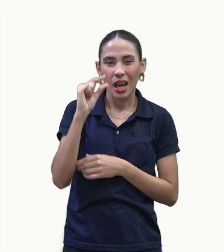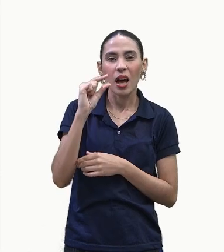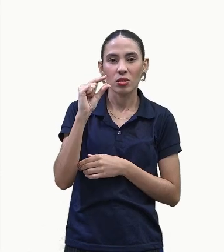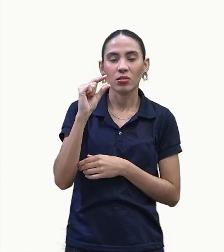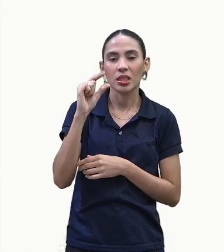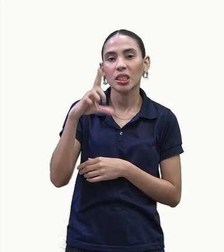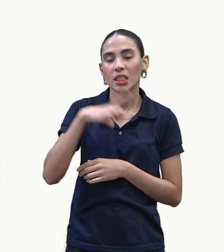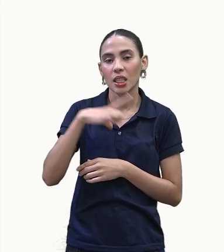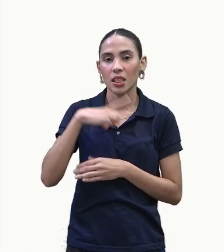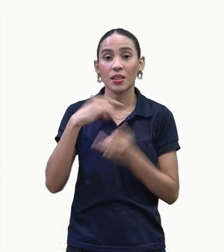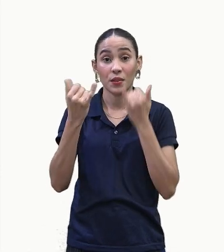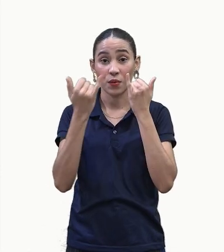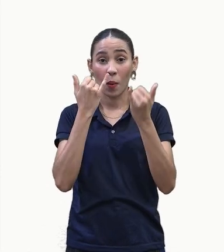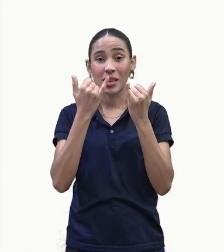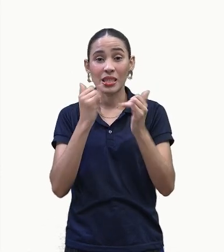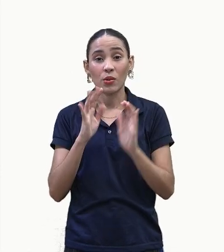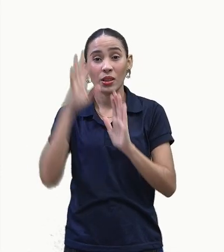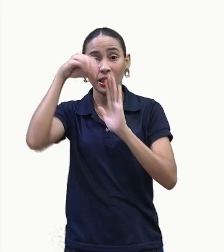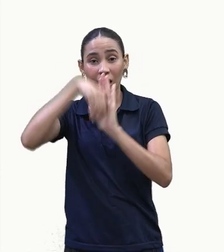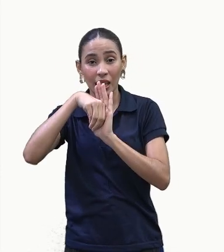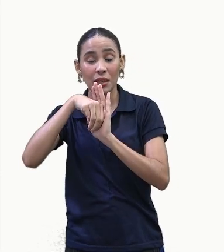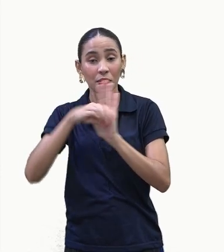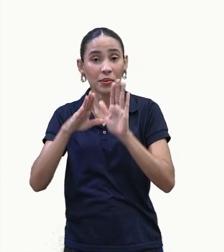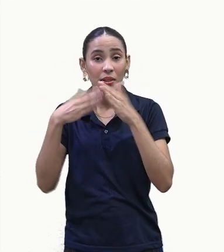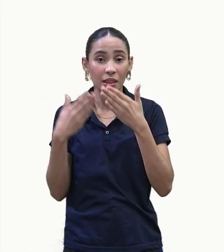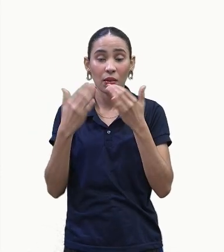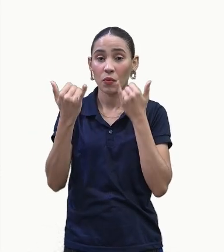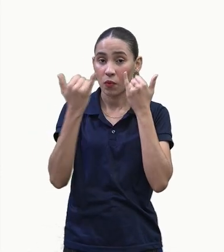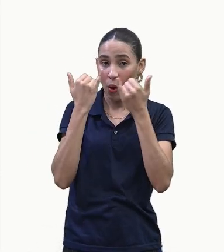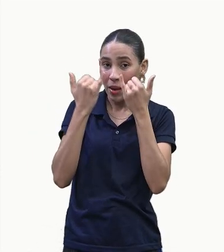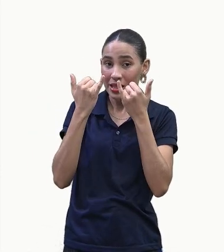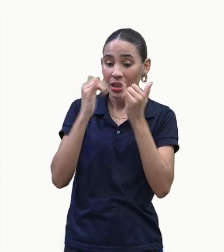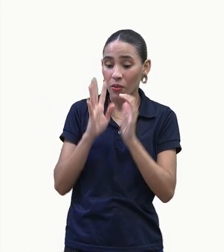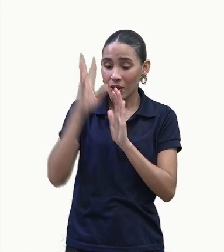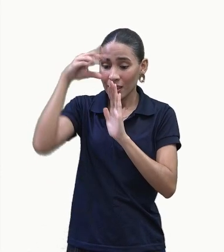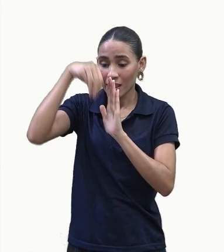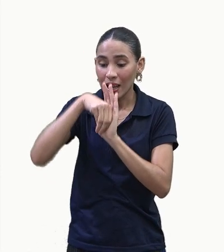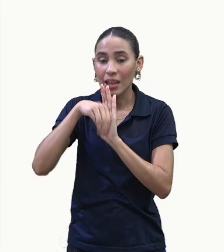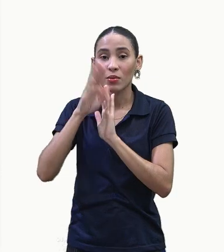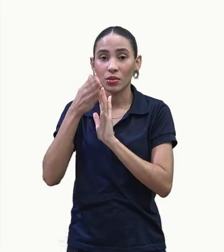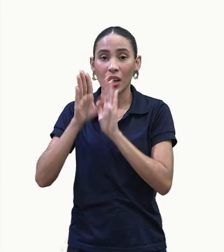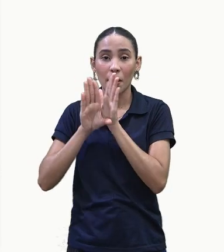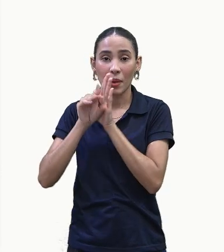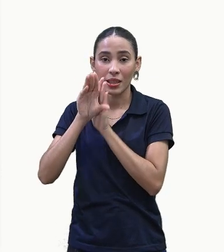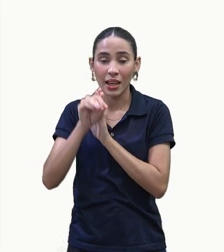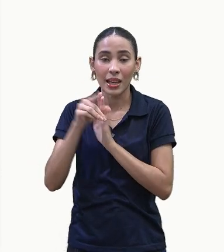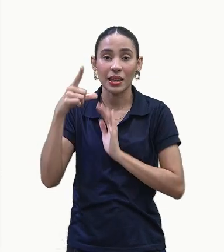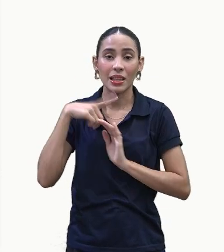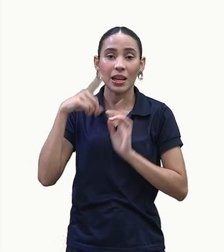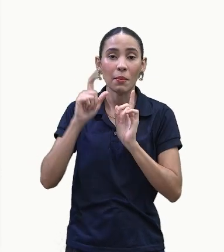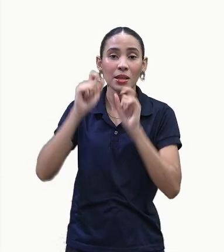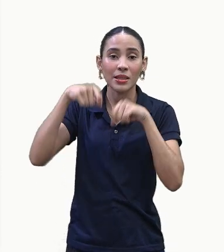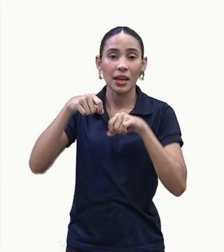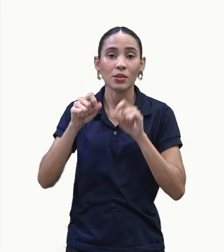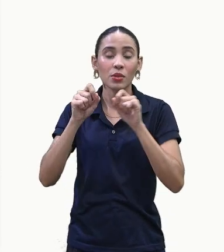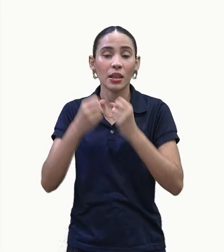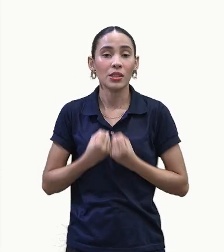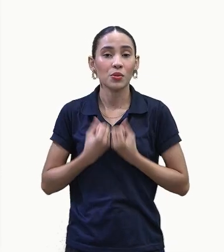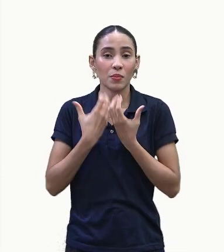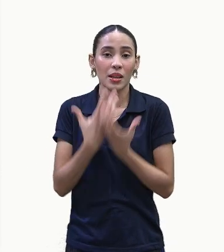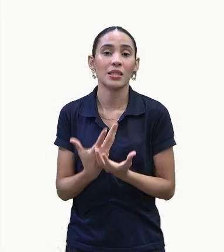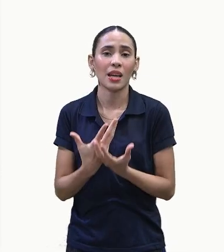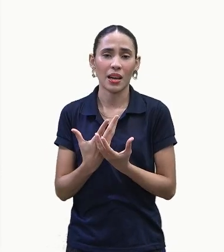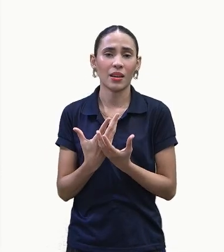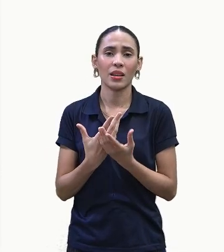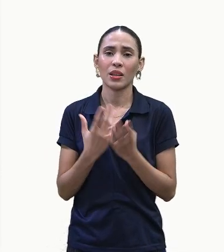ele contém uma informação. E essa informação, como ela já está lá na bactéria, ela tem a capacidade de se expressar como